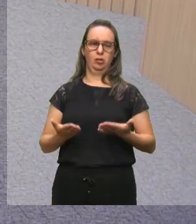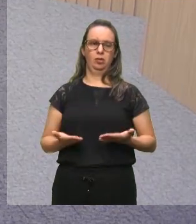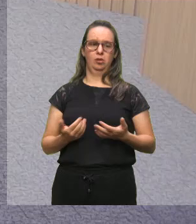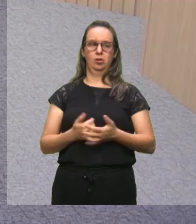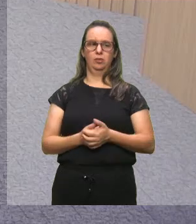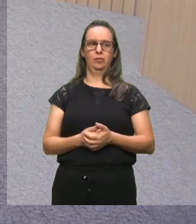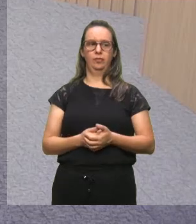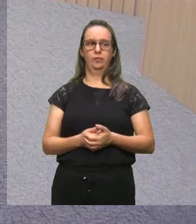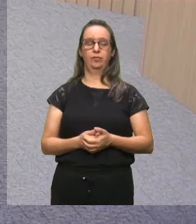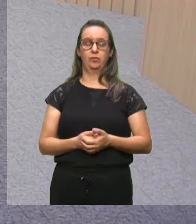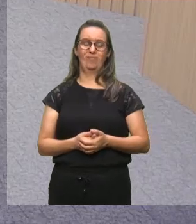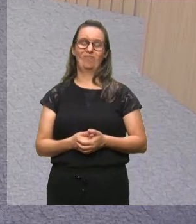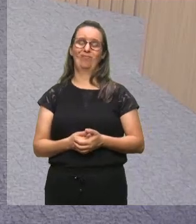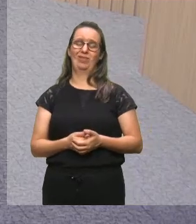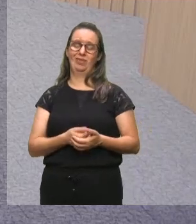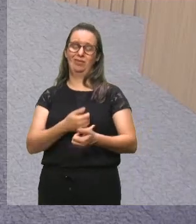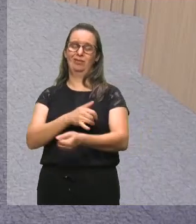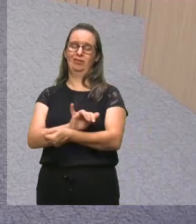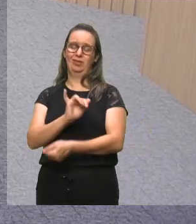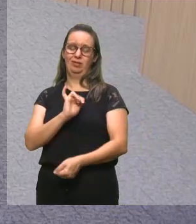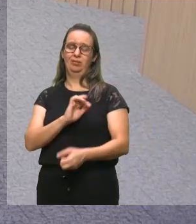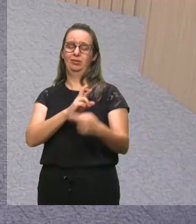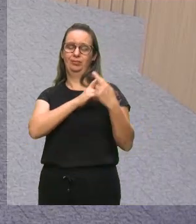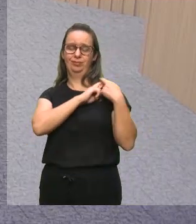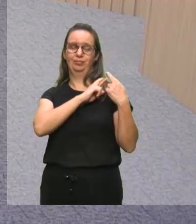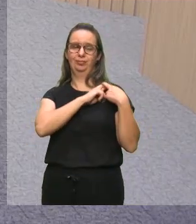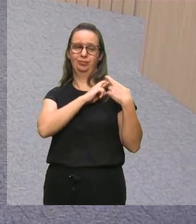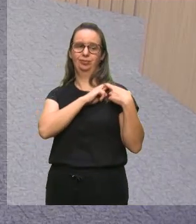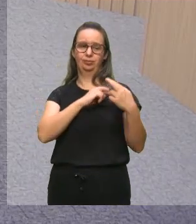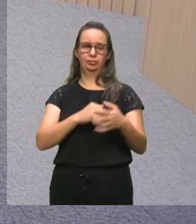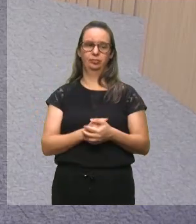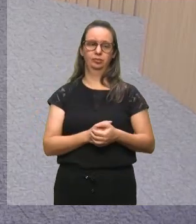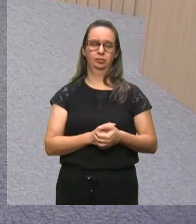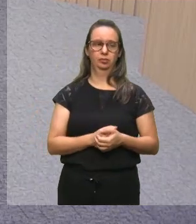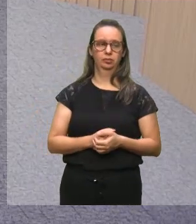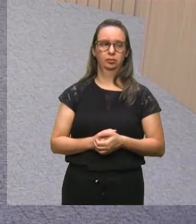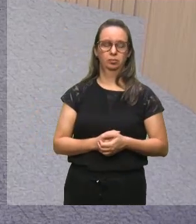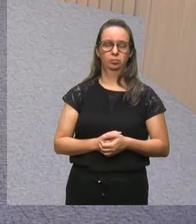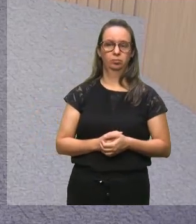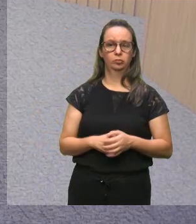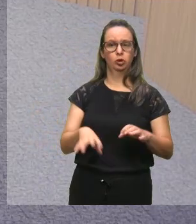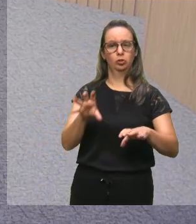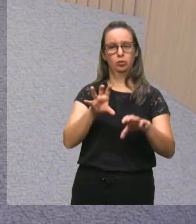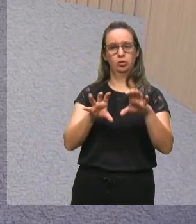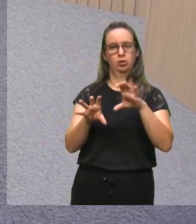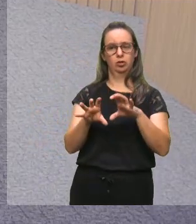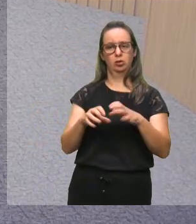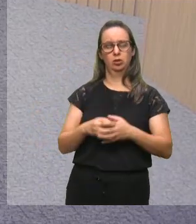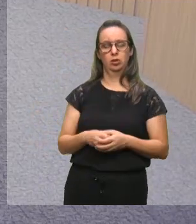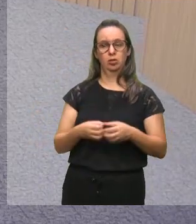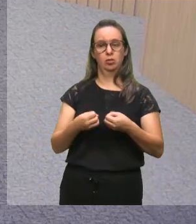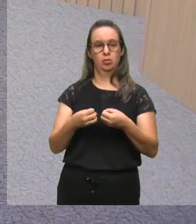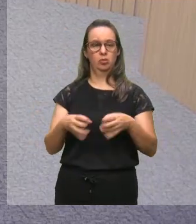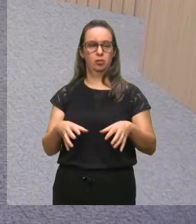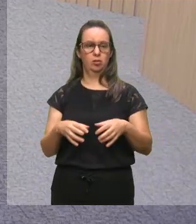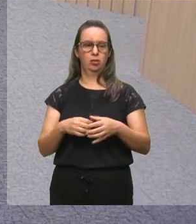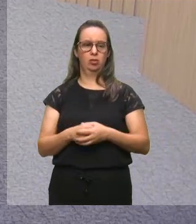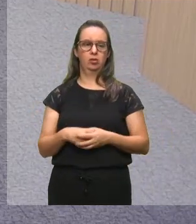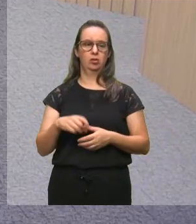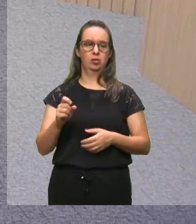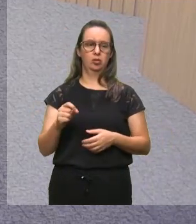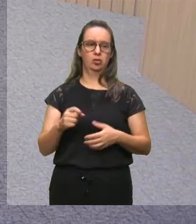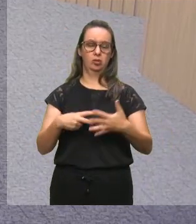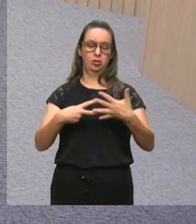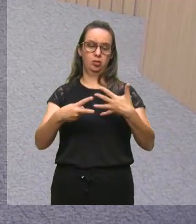essa falta de responsabilidade fiscal da Prefeitura em estimar esses gastos e ser transparente com isso, porque o próximo secretário